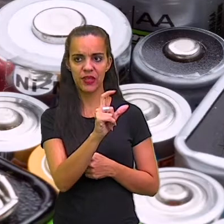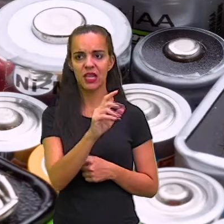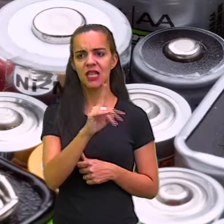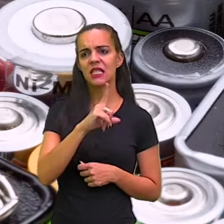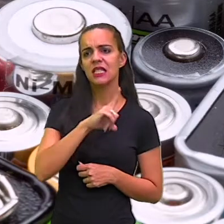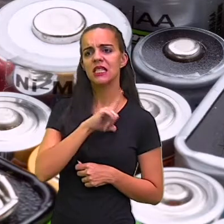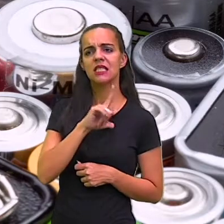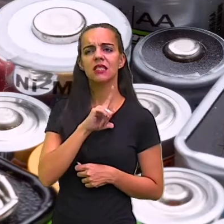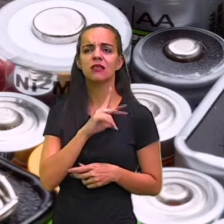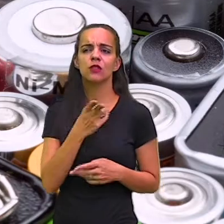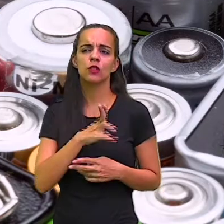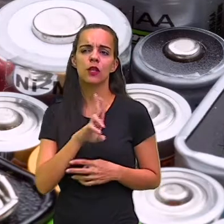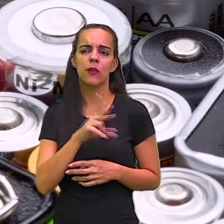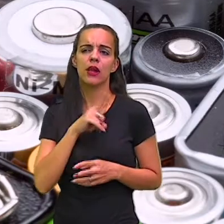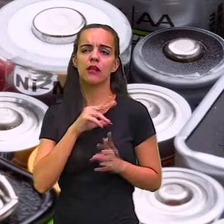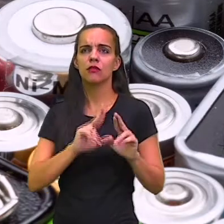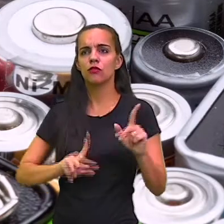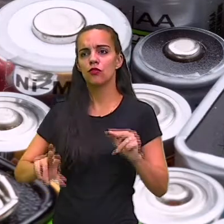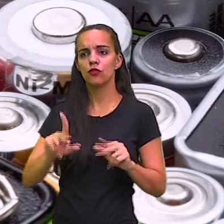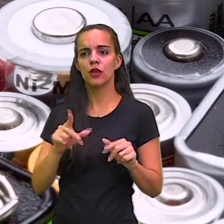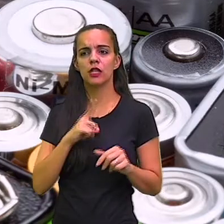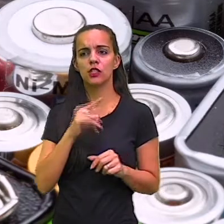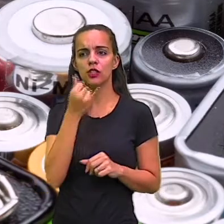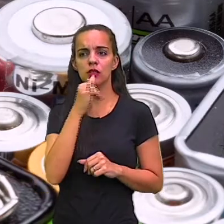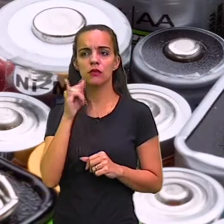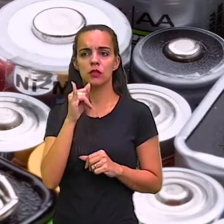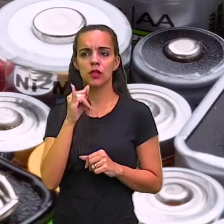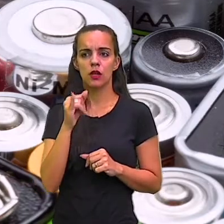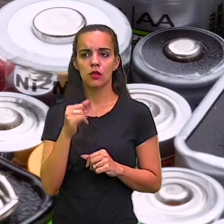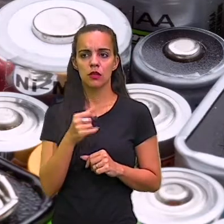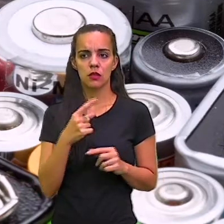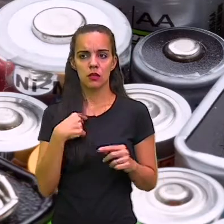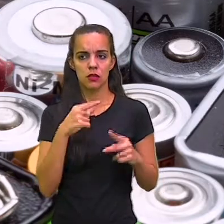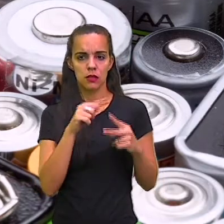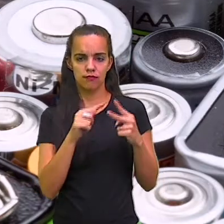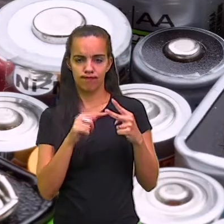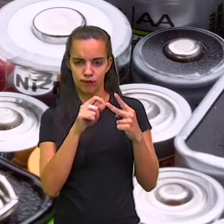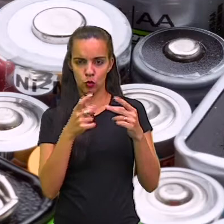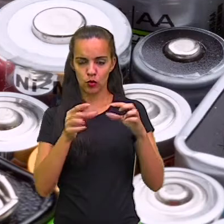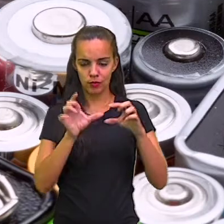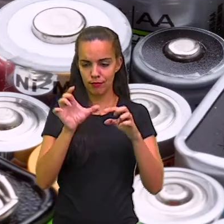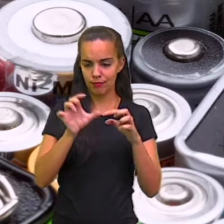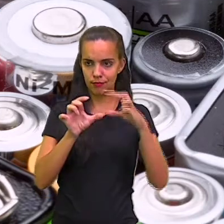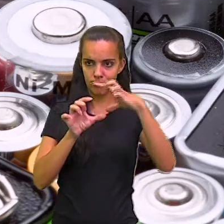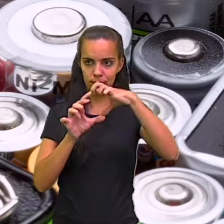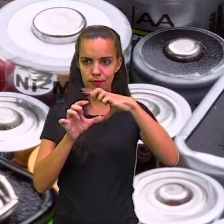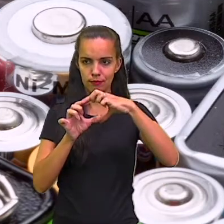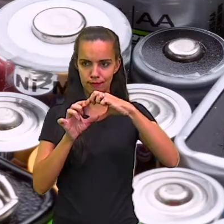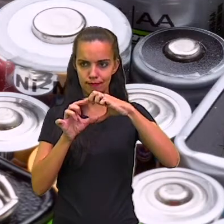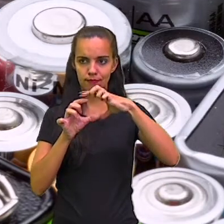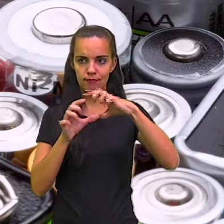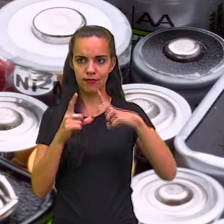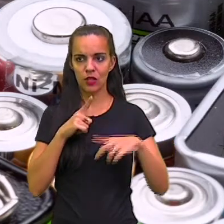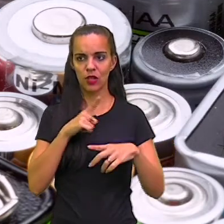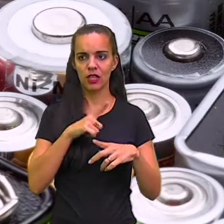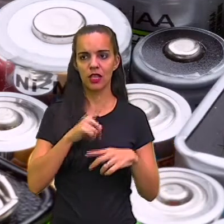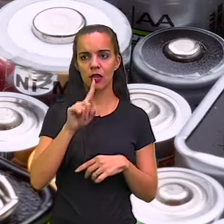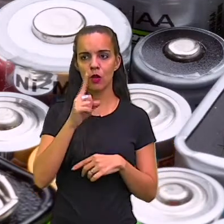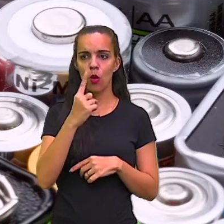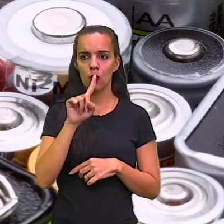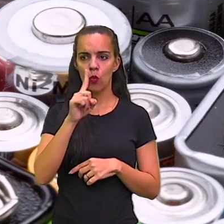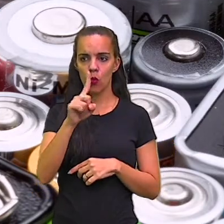verificar a diferença de potencial elétrico entre os polos da pilha que é de